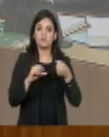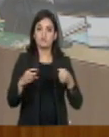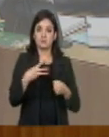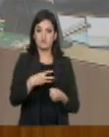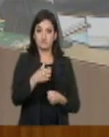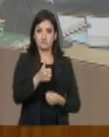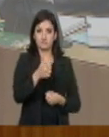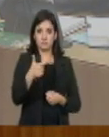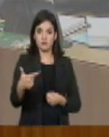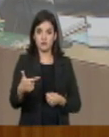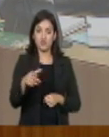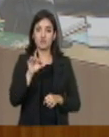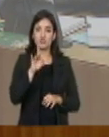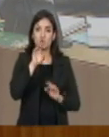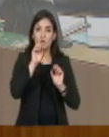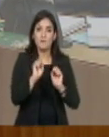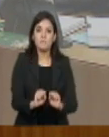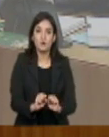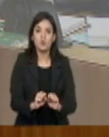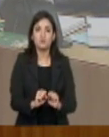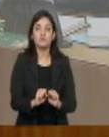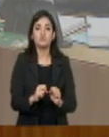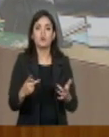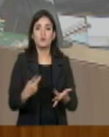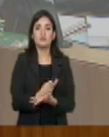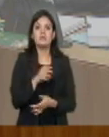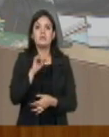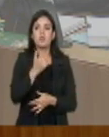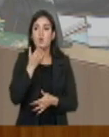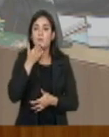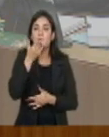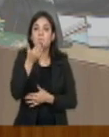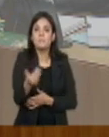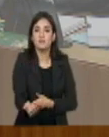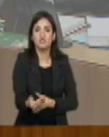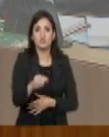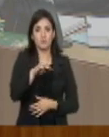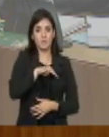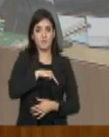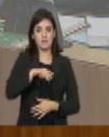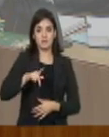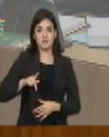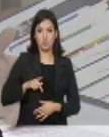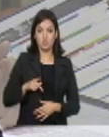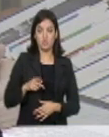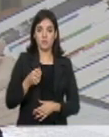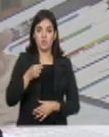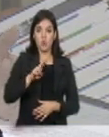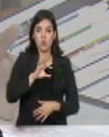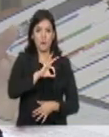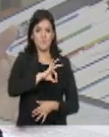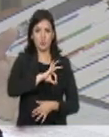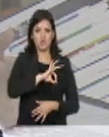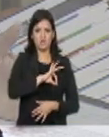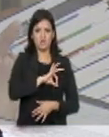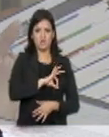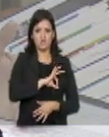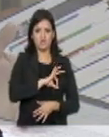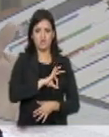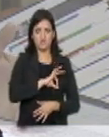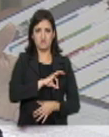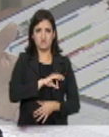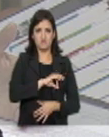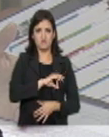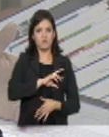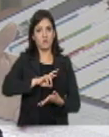ministro Ricardo Lewandowski, mediante o pedido ou do Ministério Público ou da Polícia. Não me consta que, de ofício, ele possa